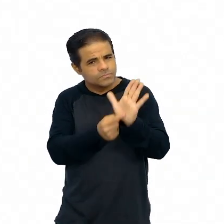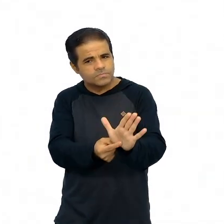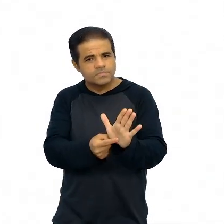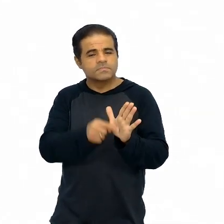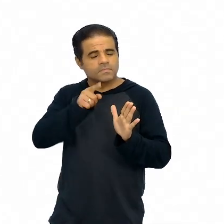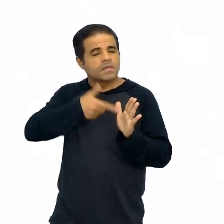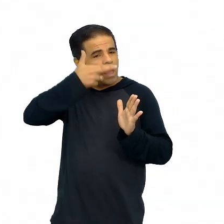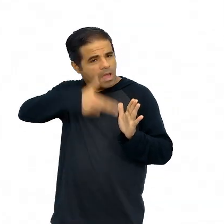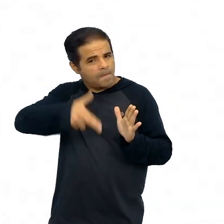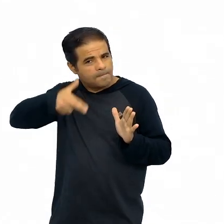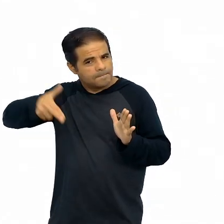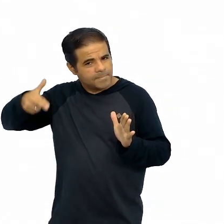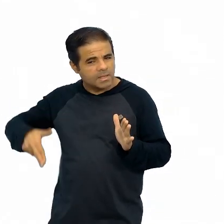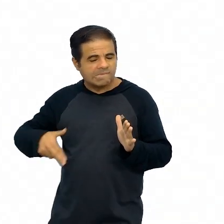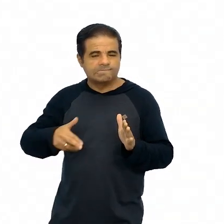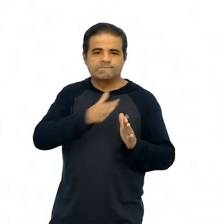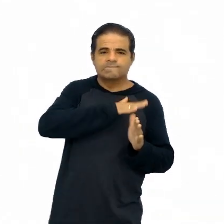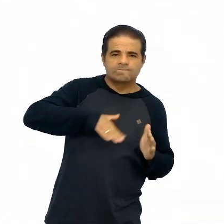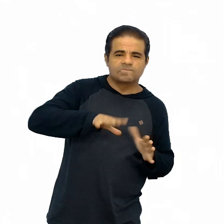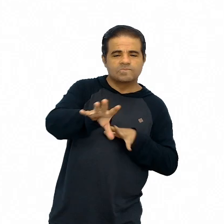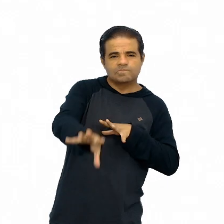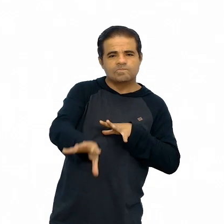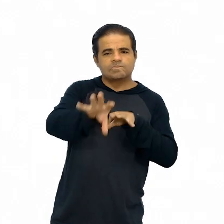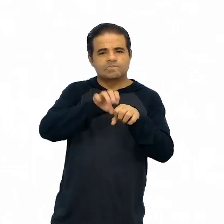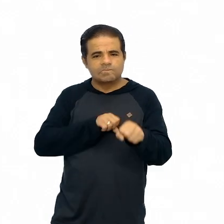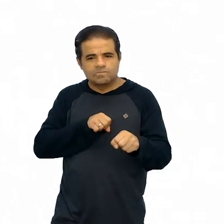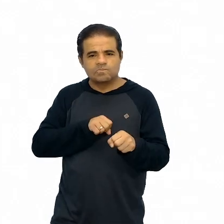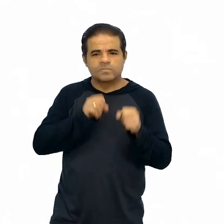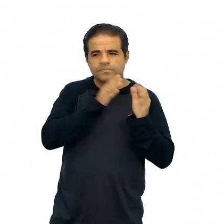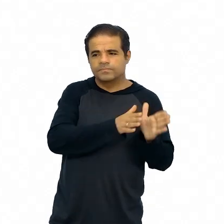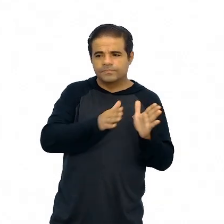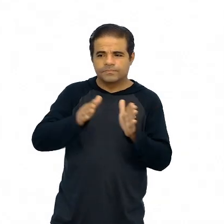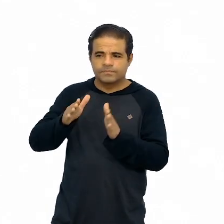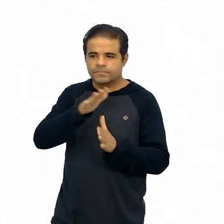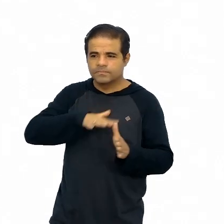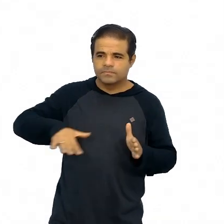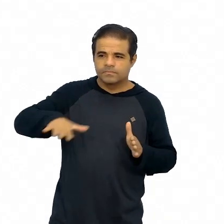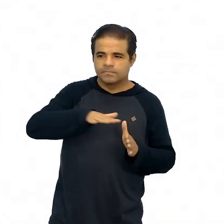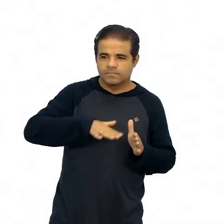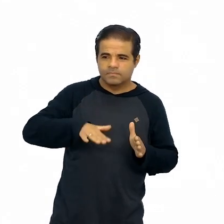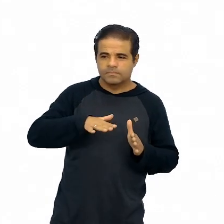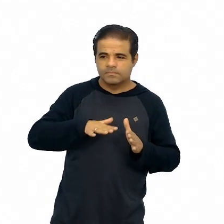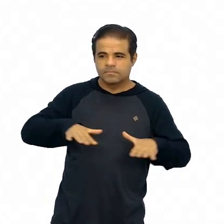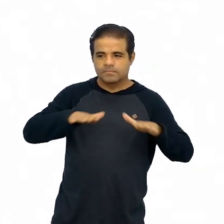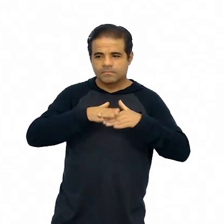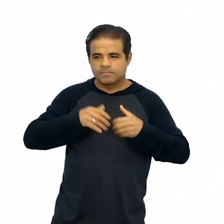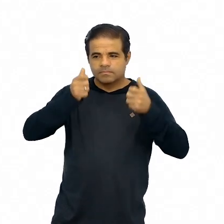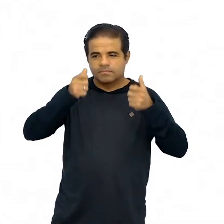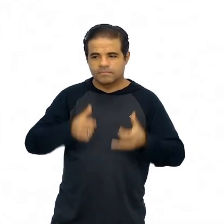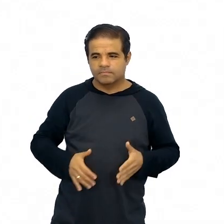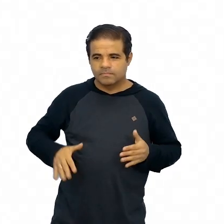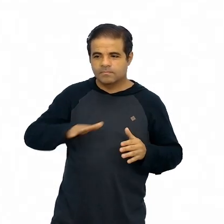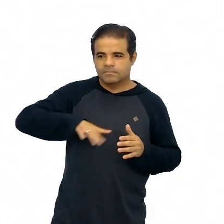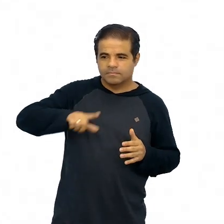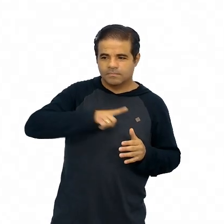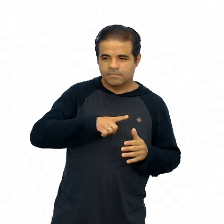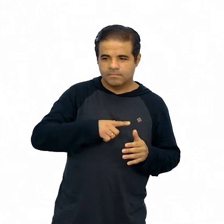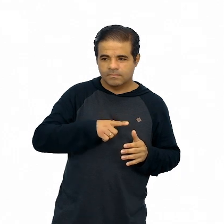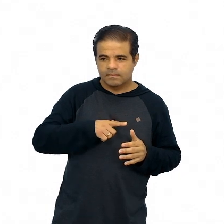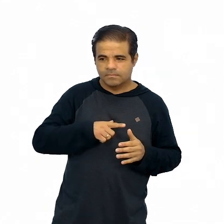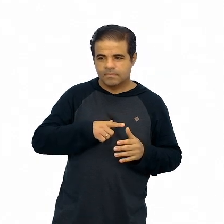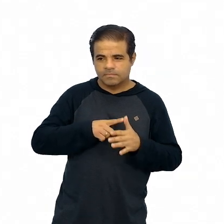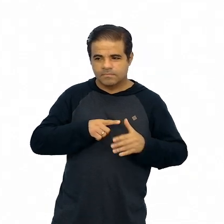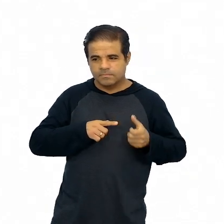se repete a formação de etapa, tá? Então, vamos lá agora. Quais